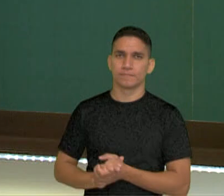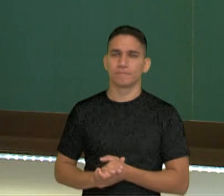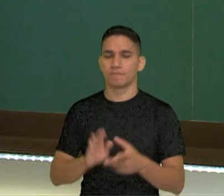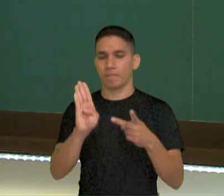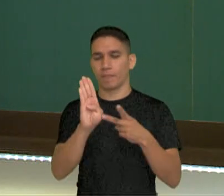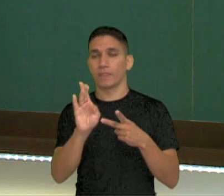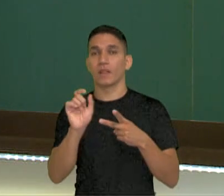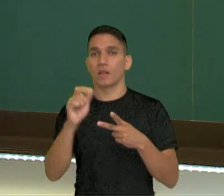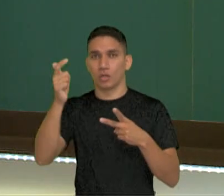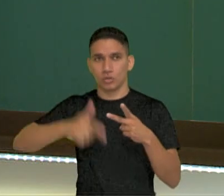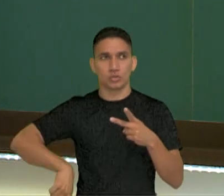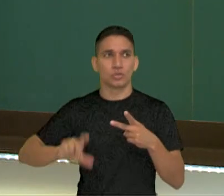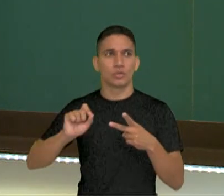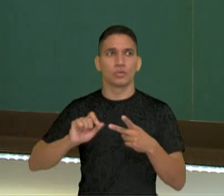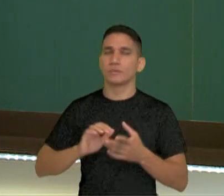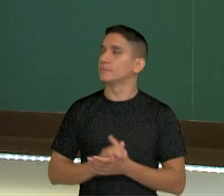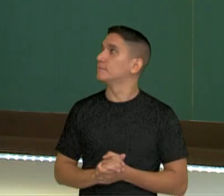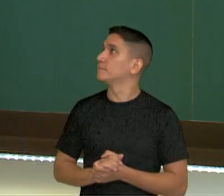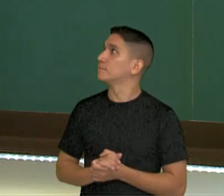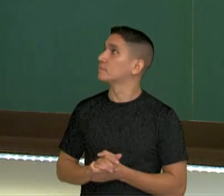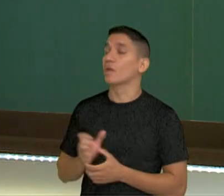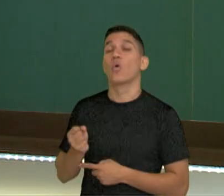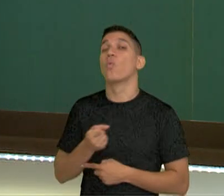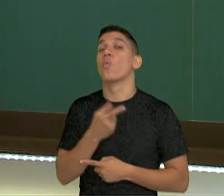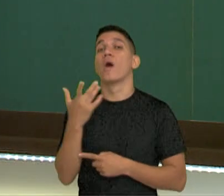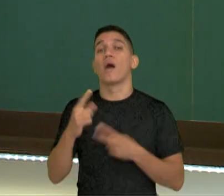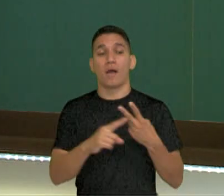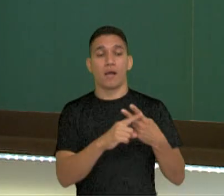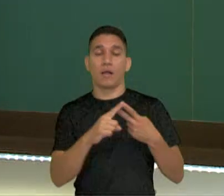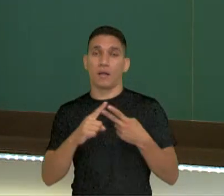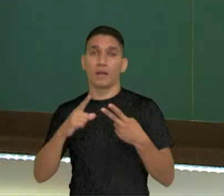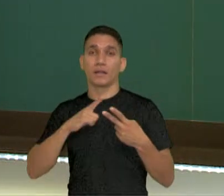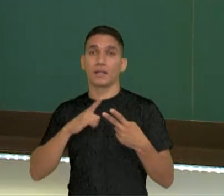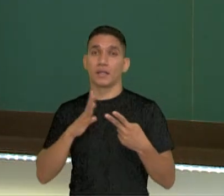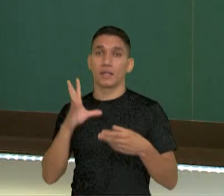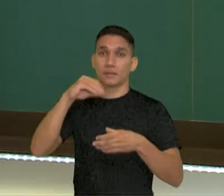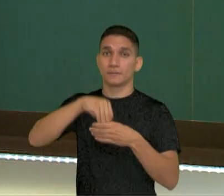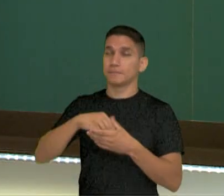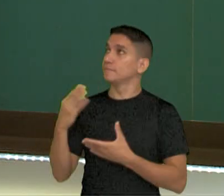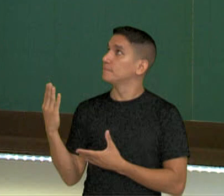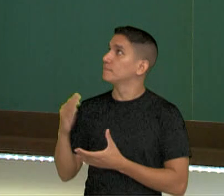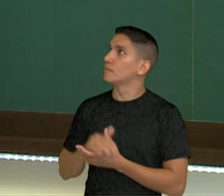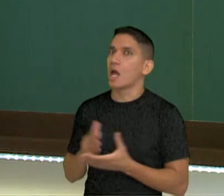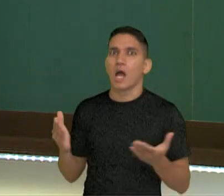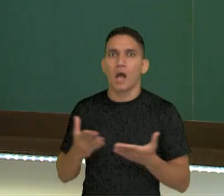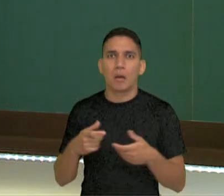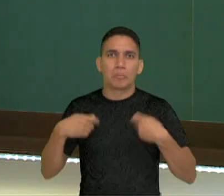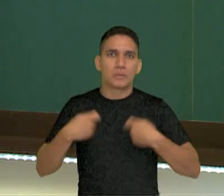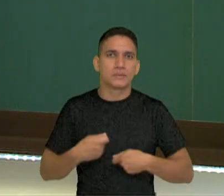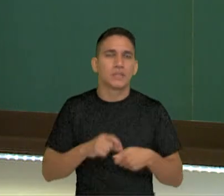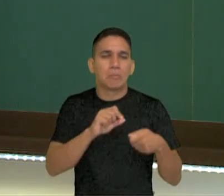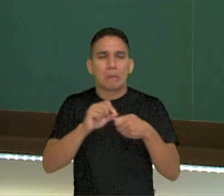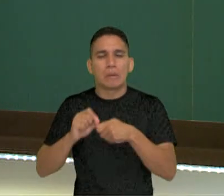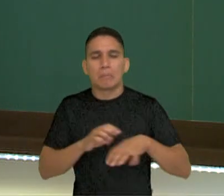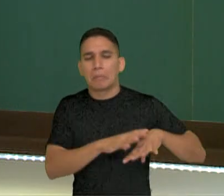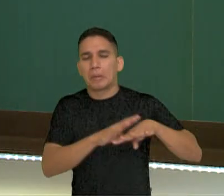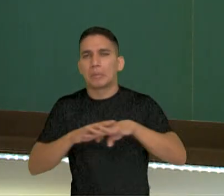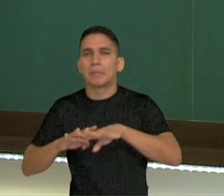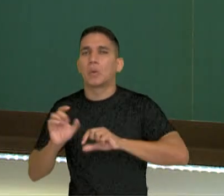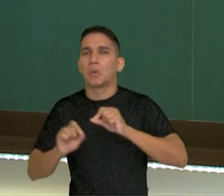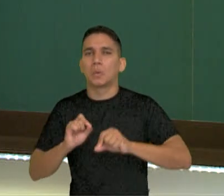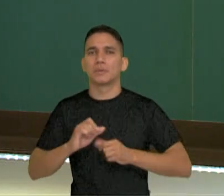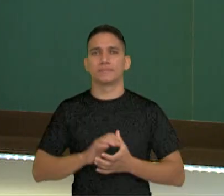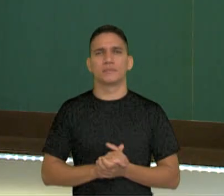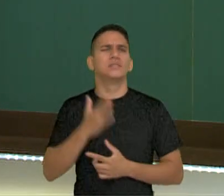B, que repetiu aqui a letra A. Quantos alelos estão atuando? Então, agora a gente precisa fazer a continha lá, gente. Ó. Sabemos